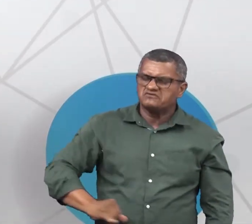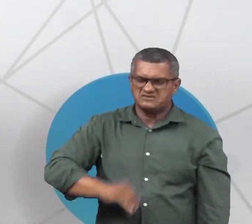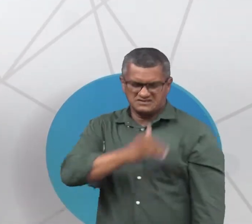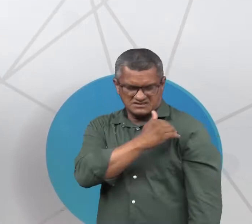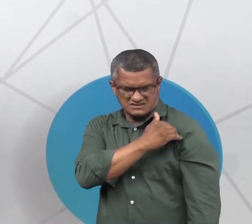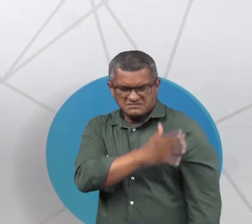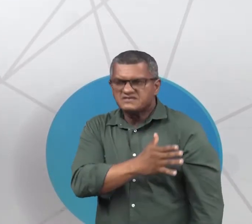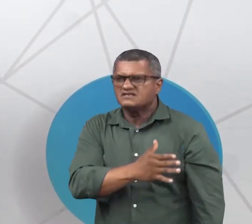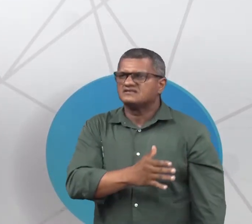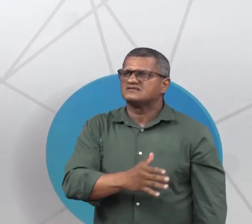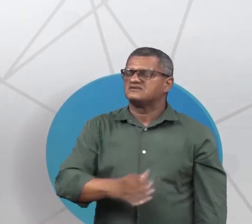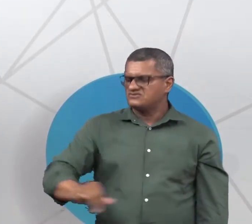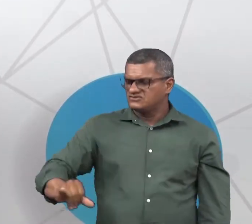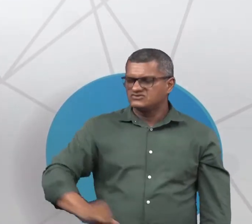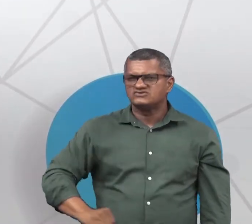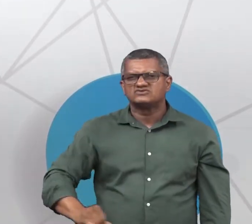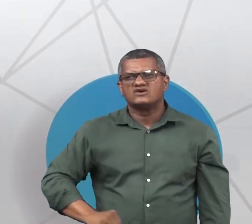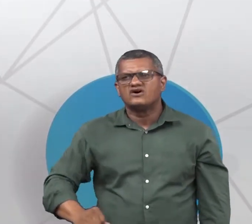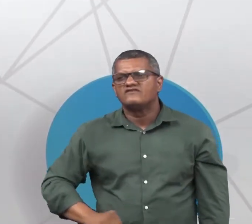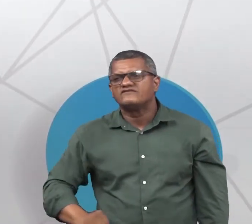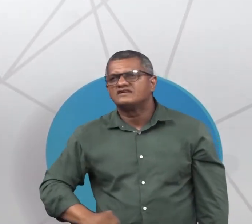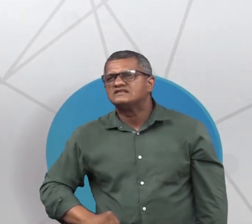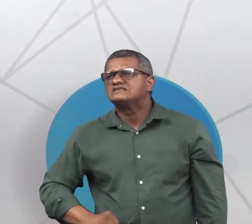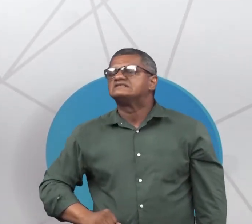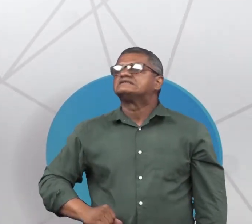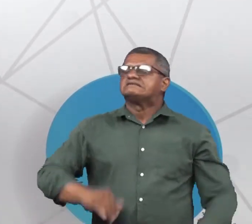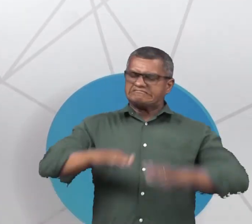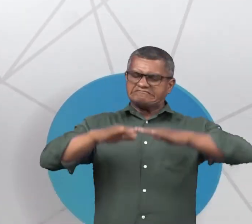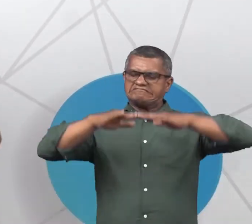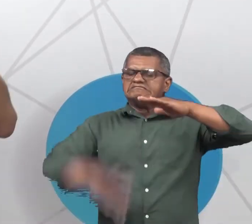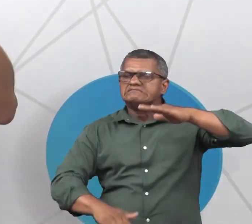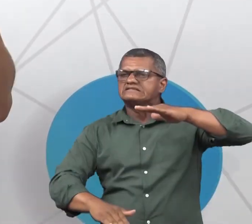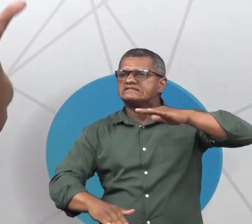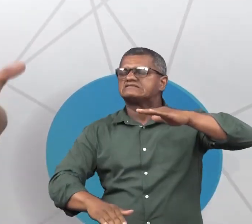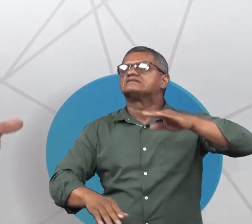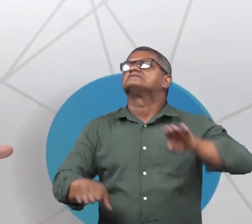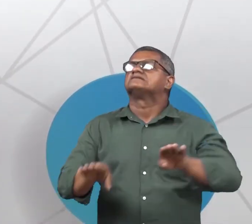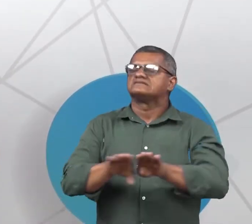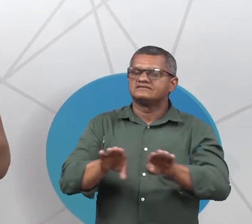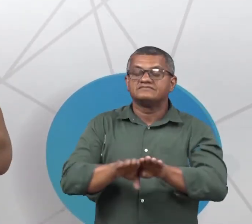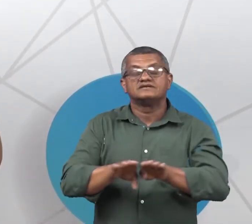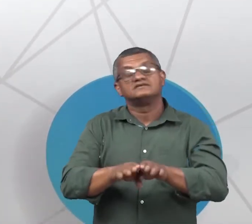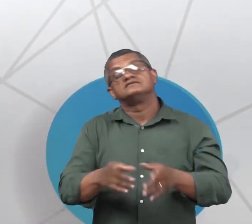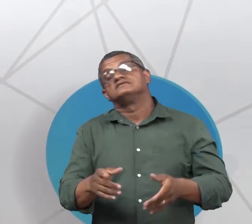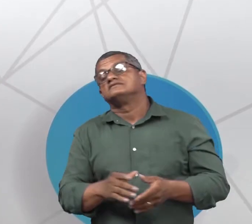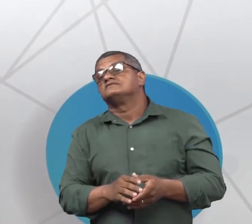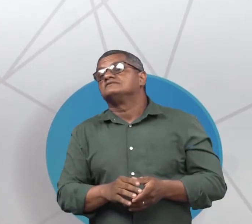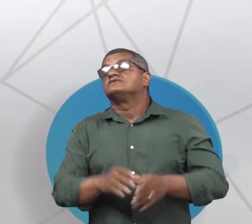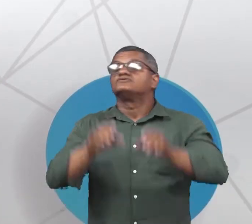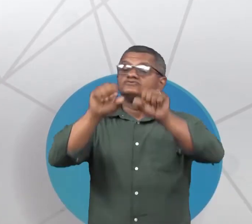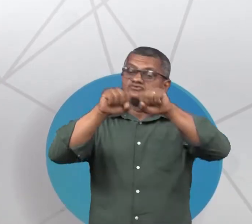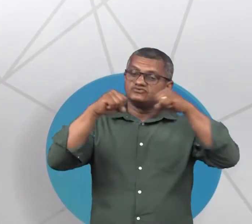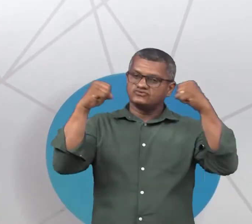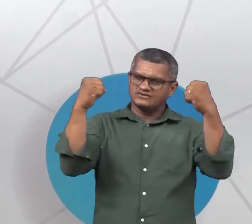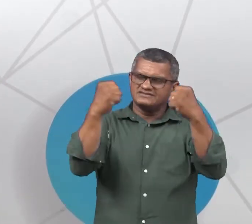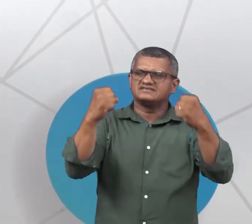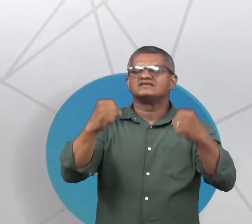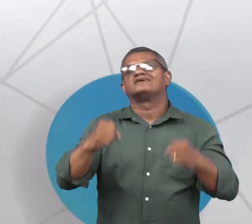discriminação, sofrem alguma forma de desigualdade, estão em situação social